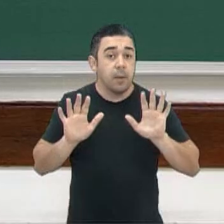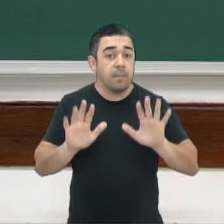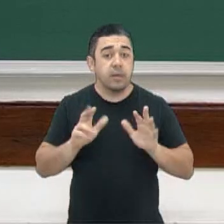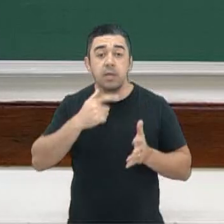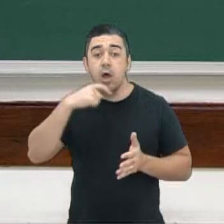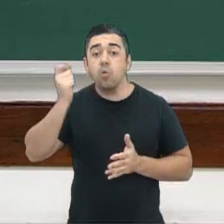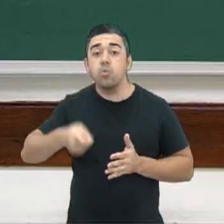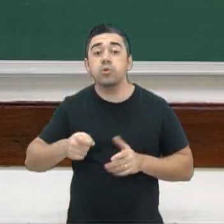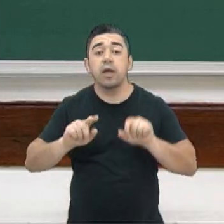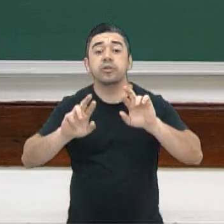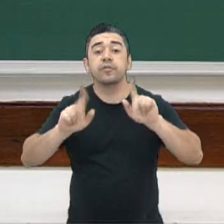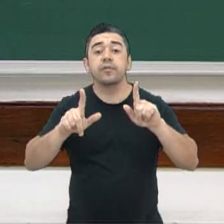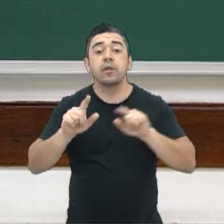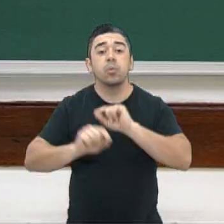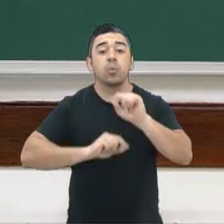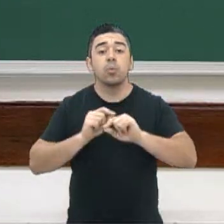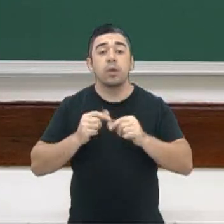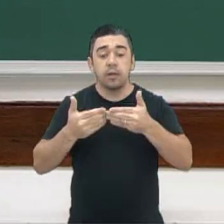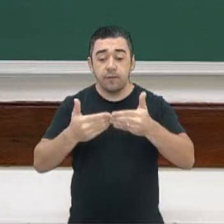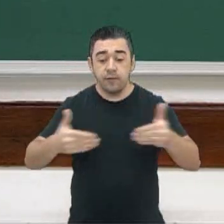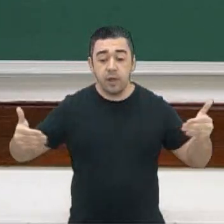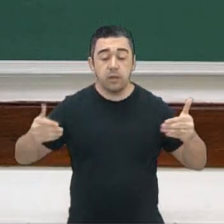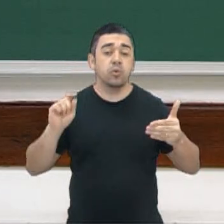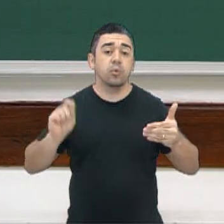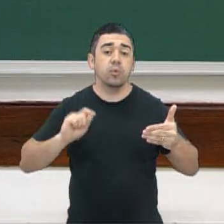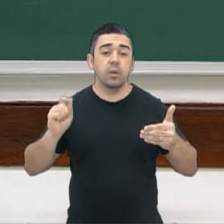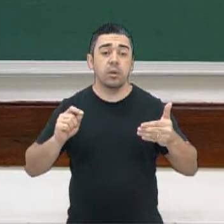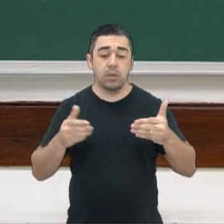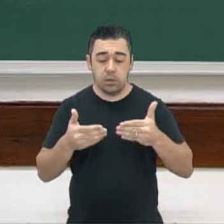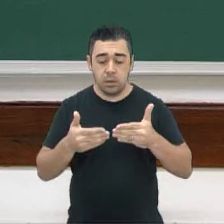dos russos, eles colocaram a linha de frente,